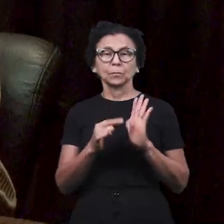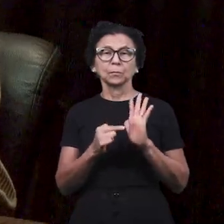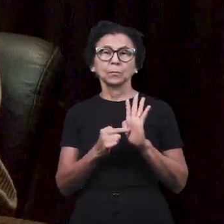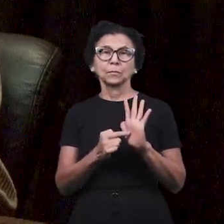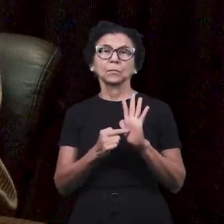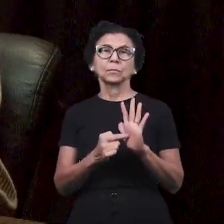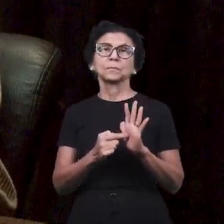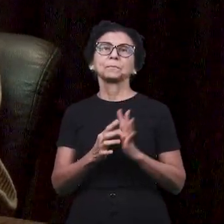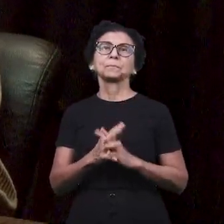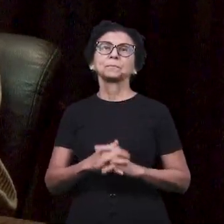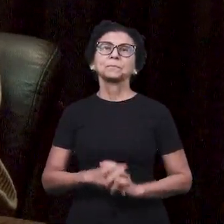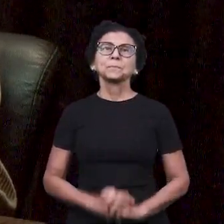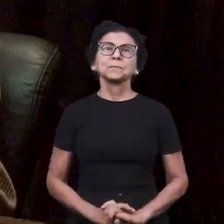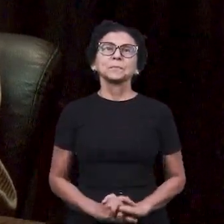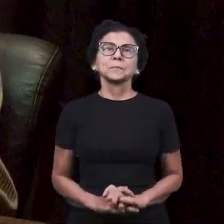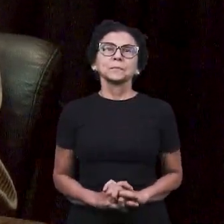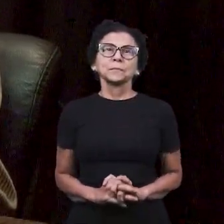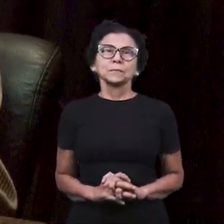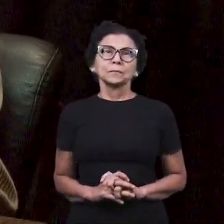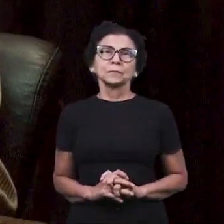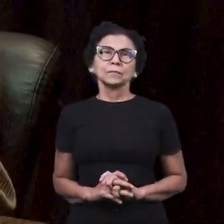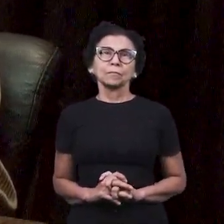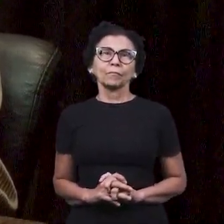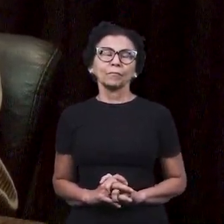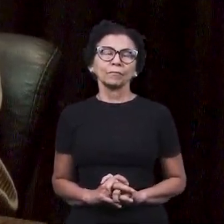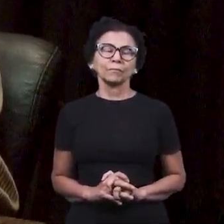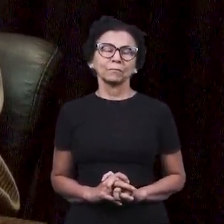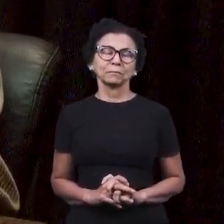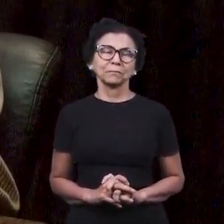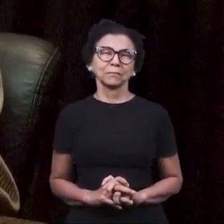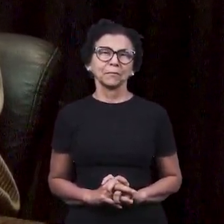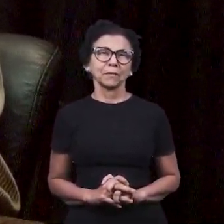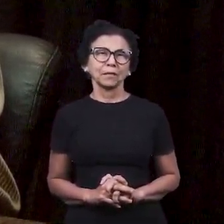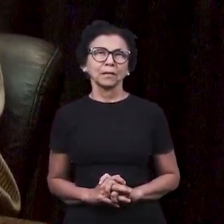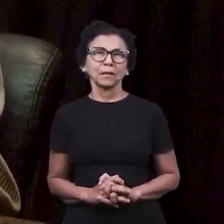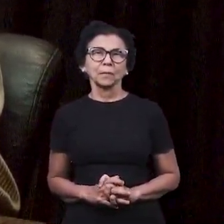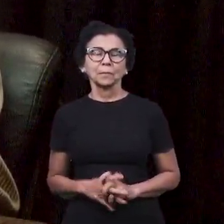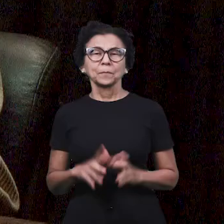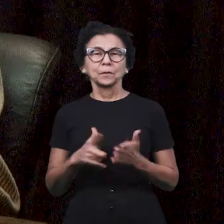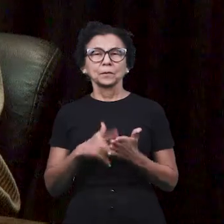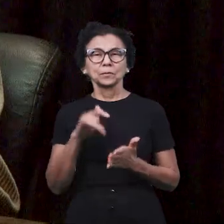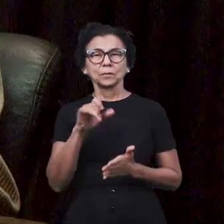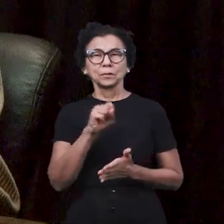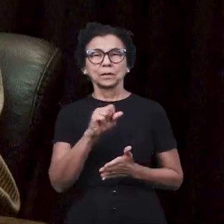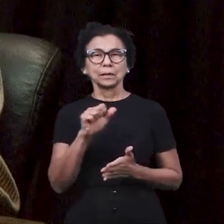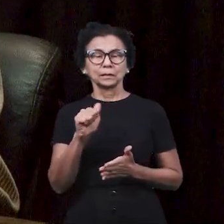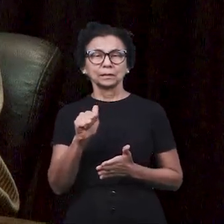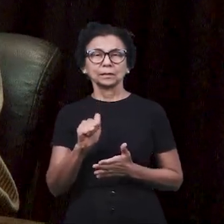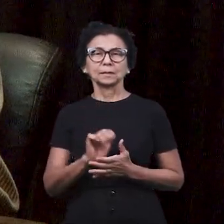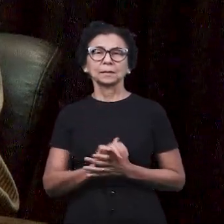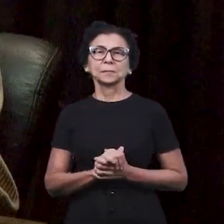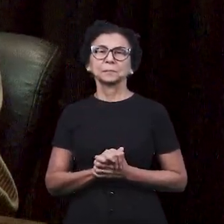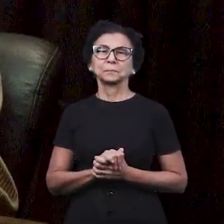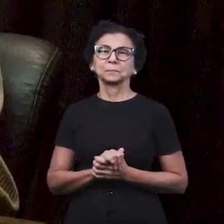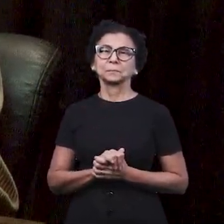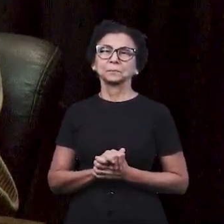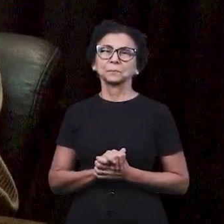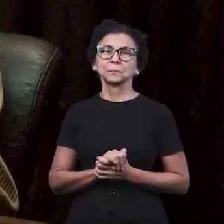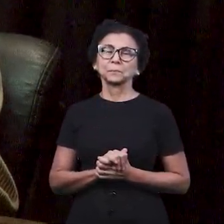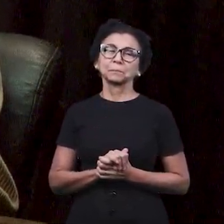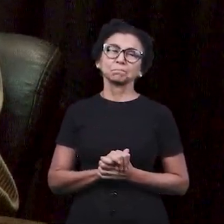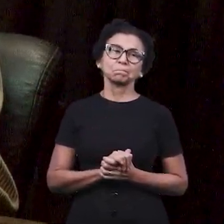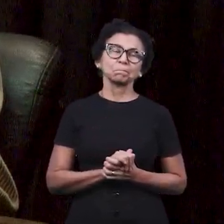vale para todas as direções que nós tomarmos. Está lá em Isaías que diz assim: